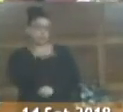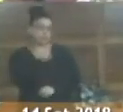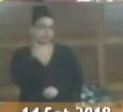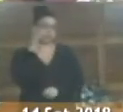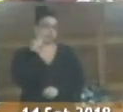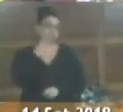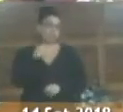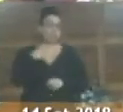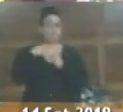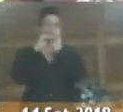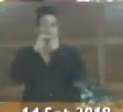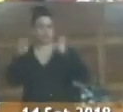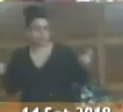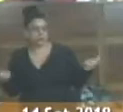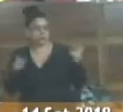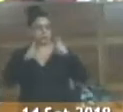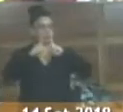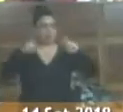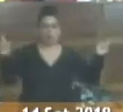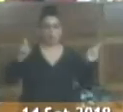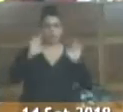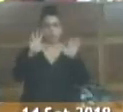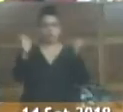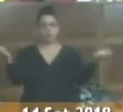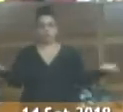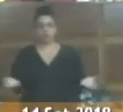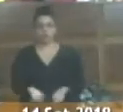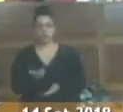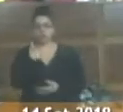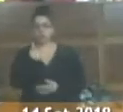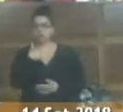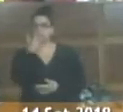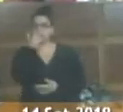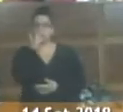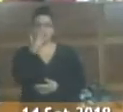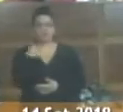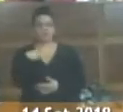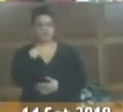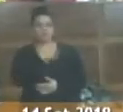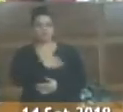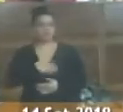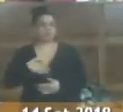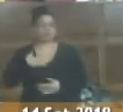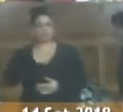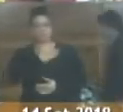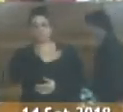xingo, mas hoje eu atingi um orgasmo de satisfação